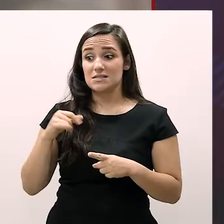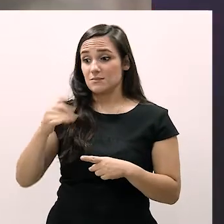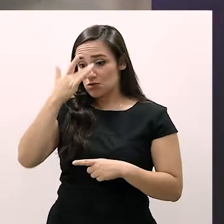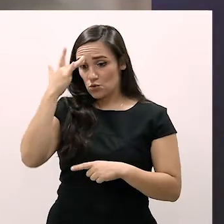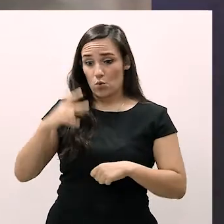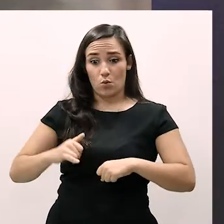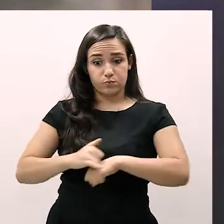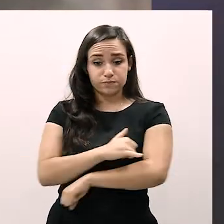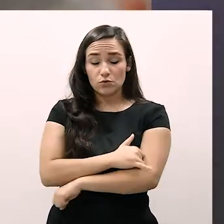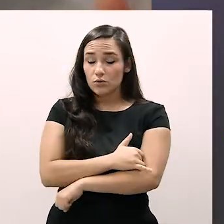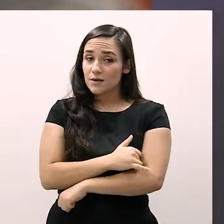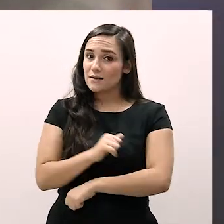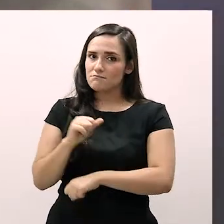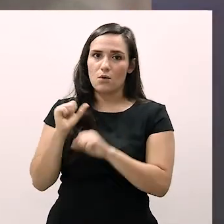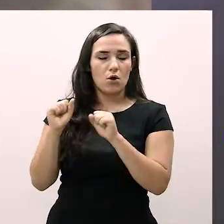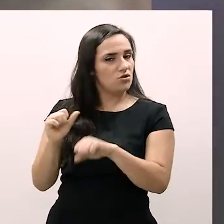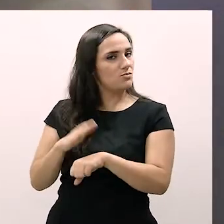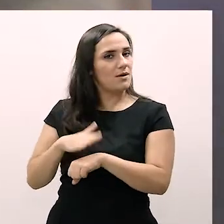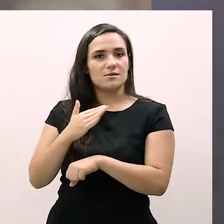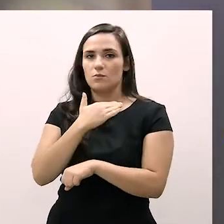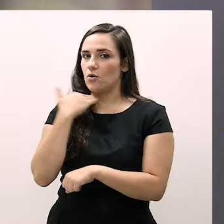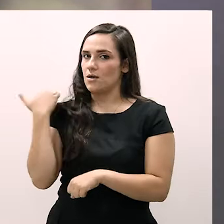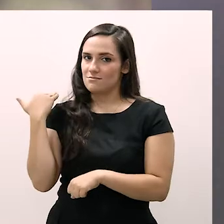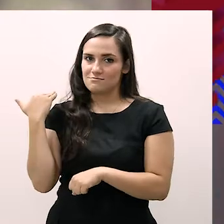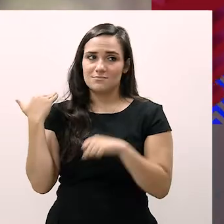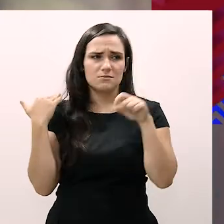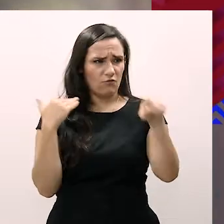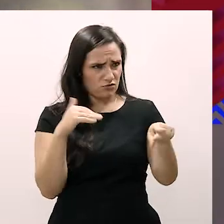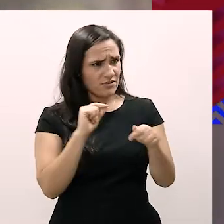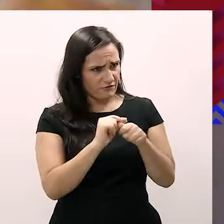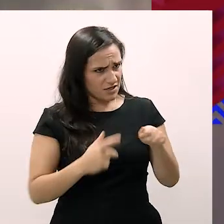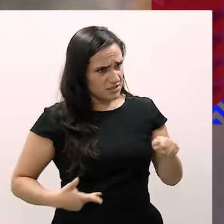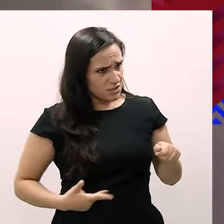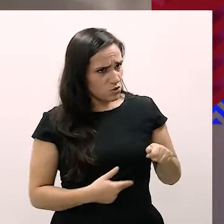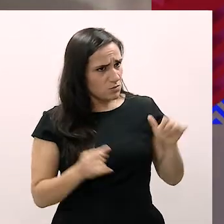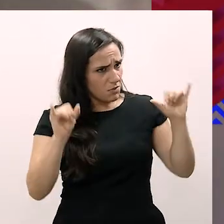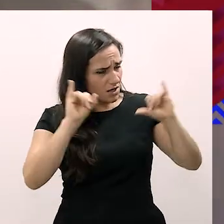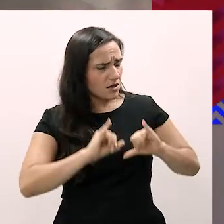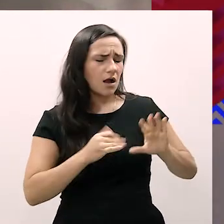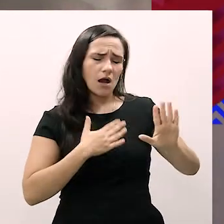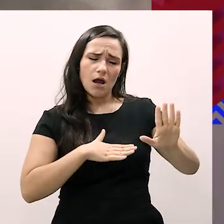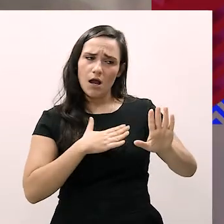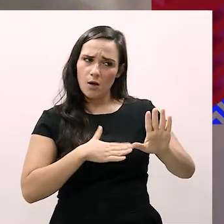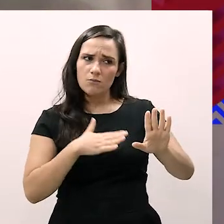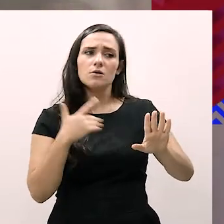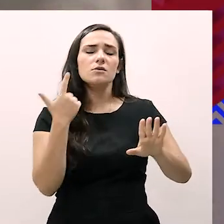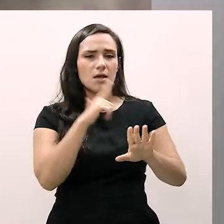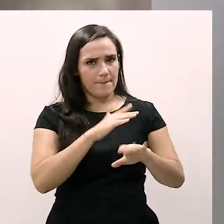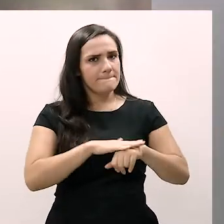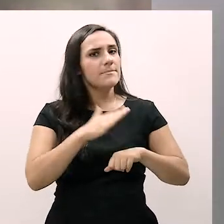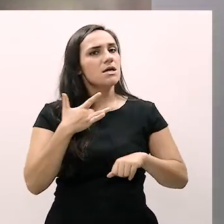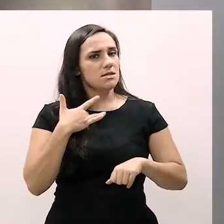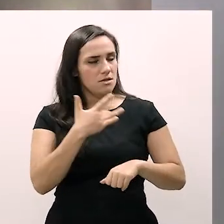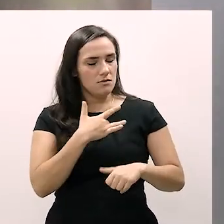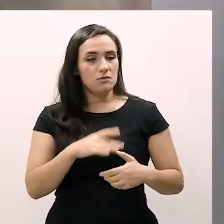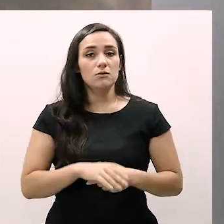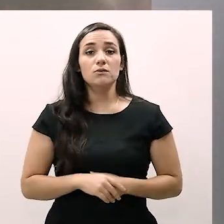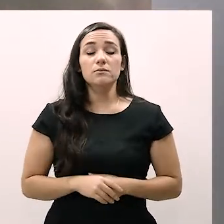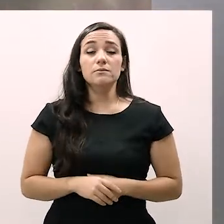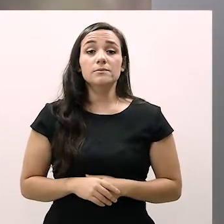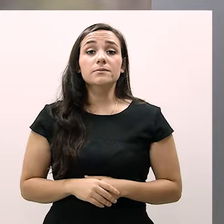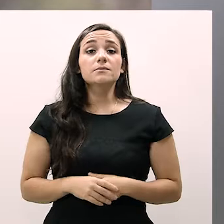né? Sem querer entrar no tema prioridade de vacina, esse tipo de coisa que não me compete,